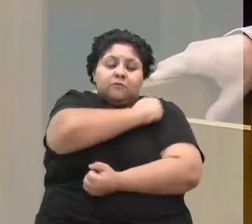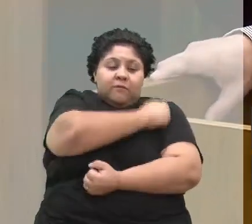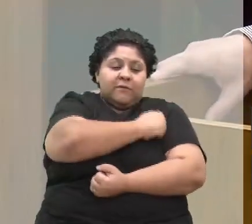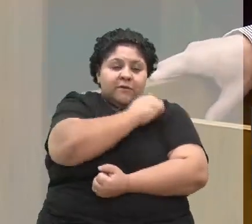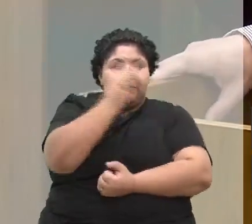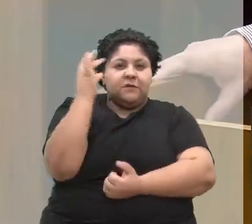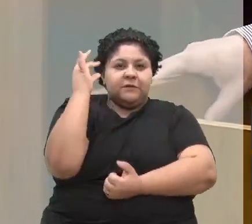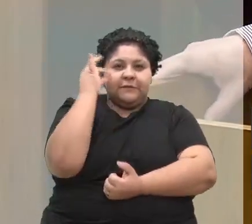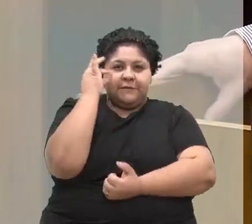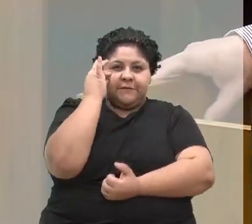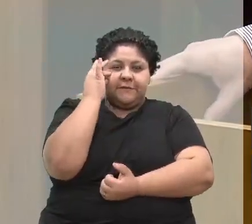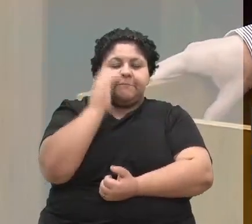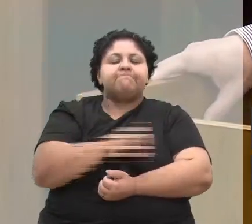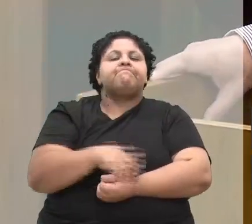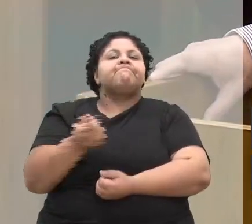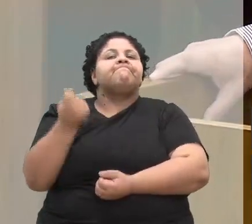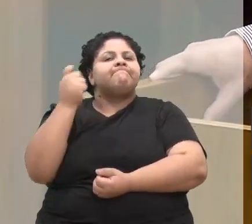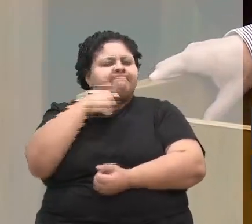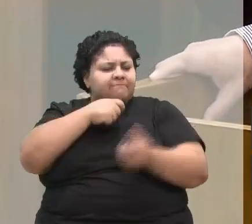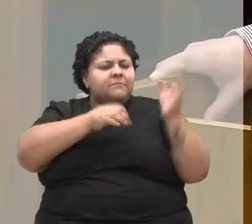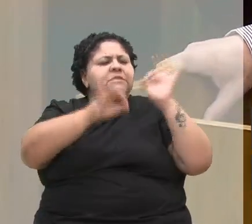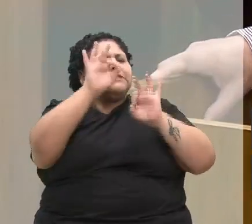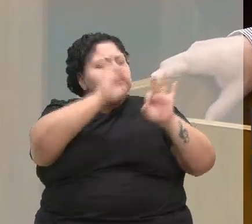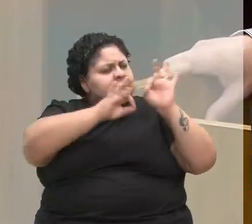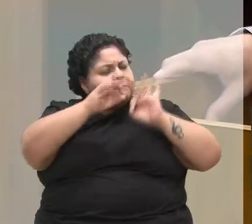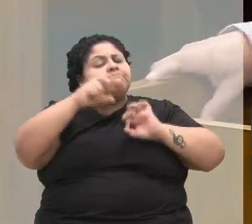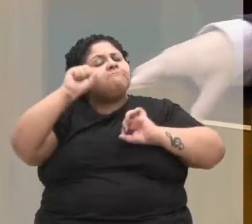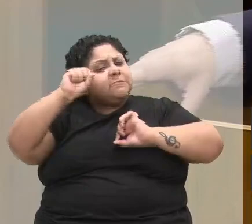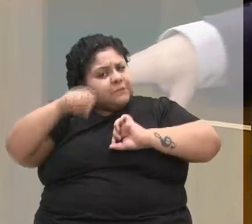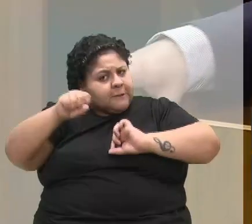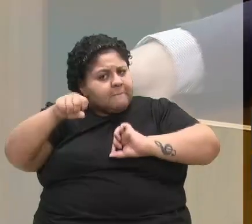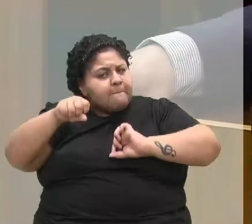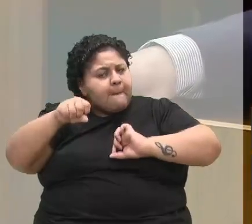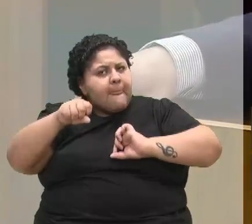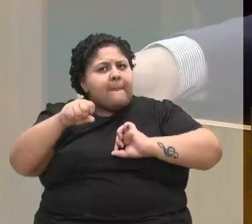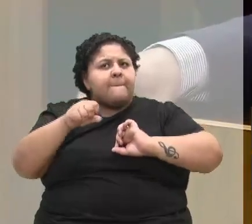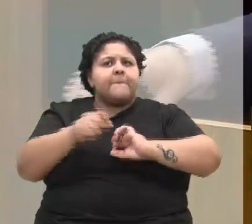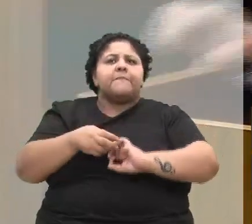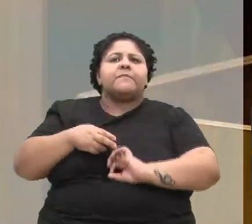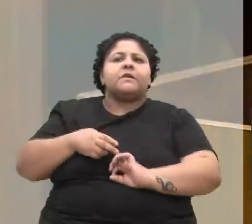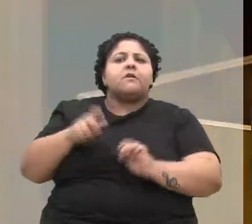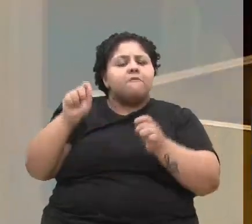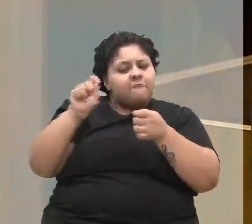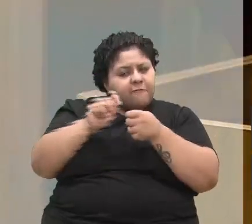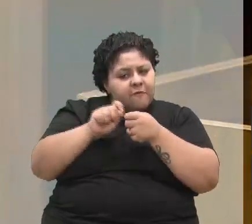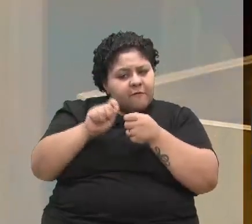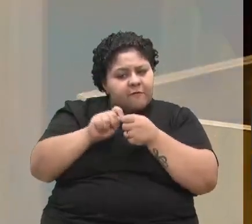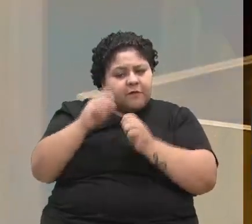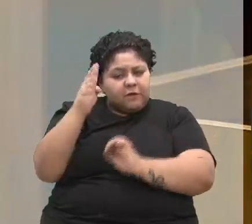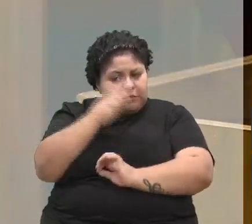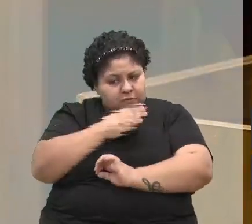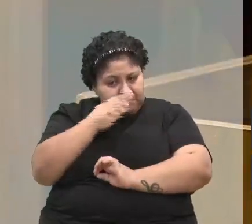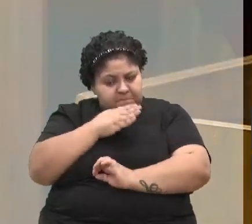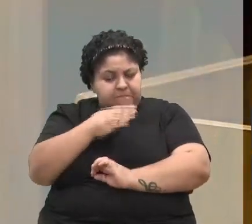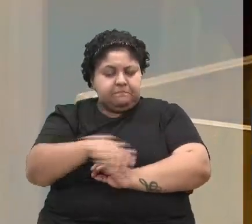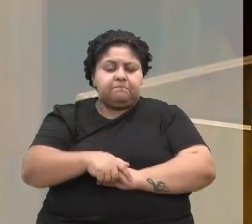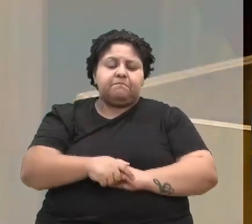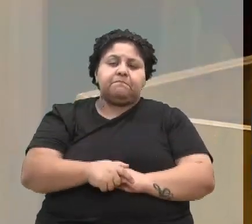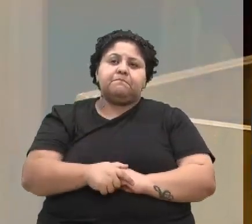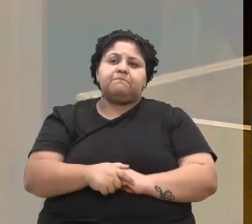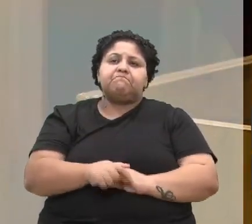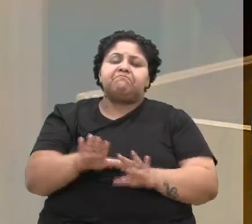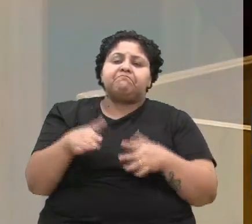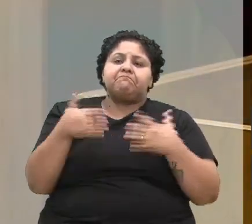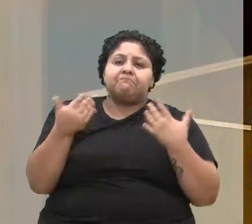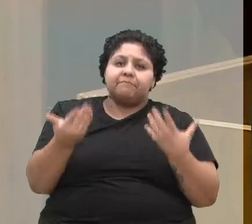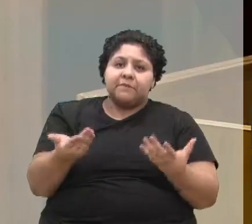presentes. Necessita, sim, de ajustes? Necessita. E estarão sendo feitas o mais breve possível.